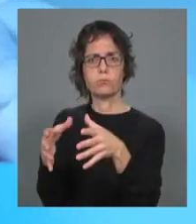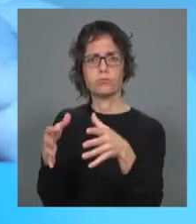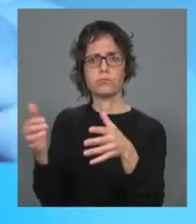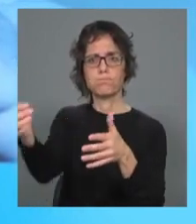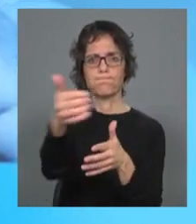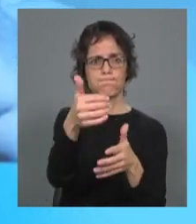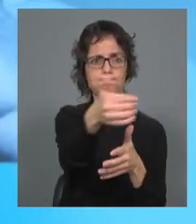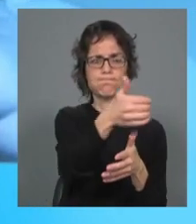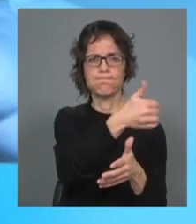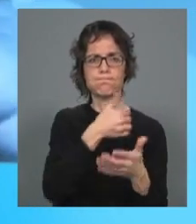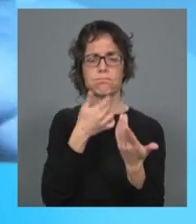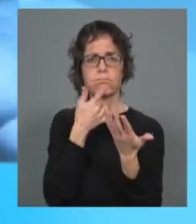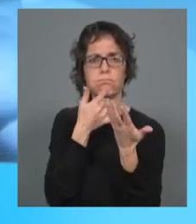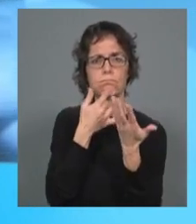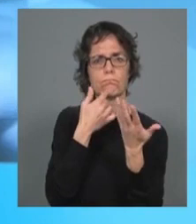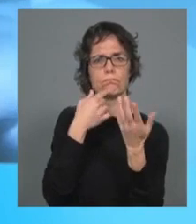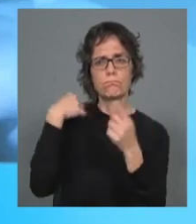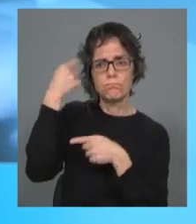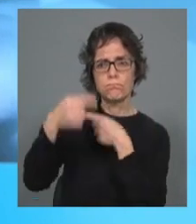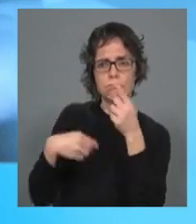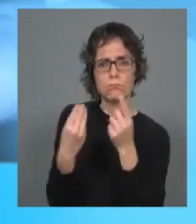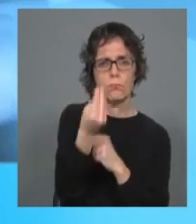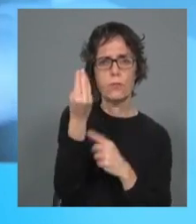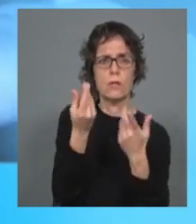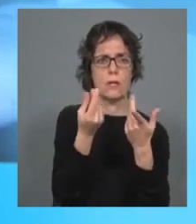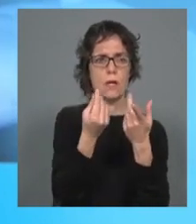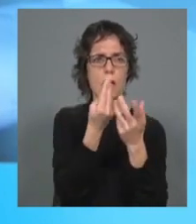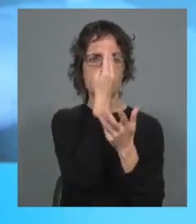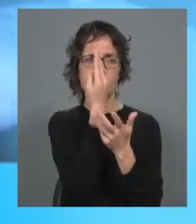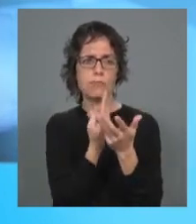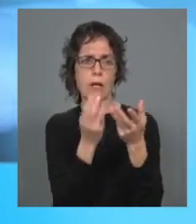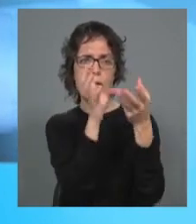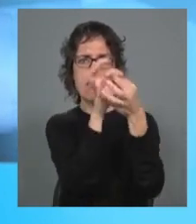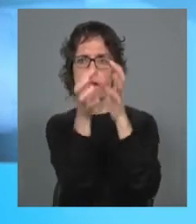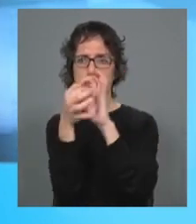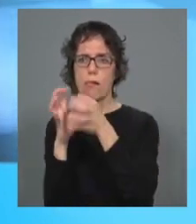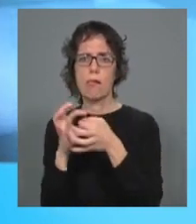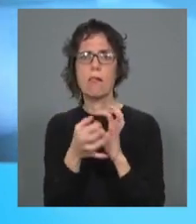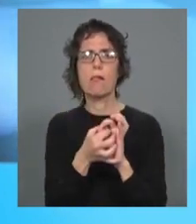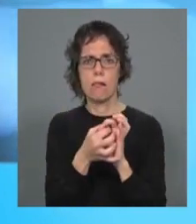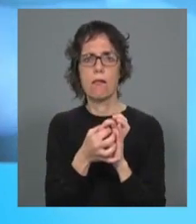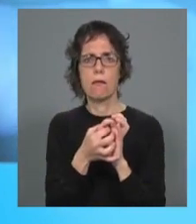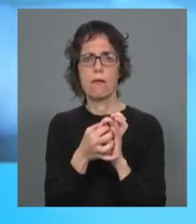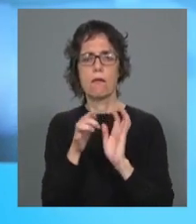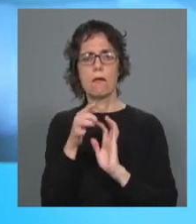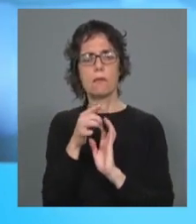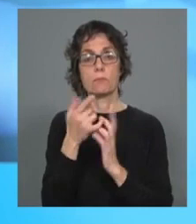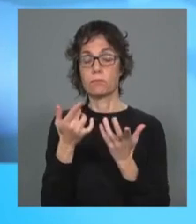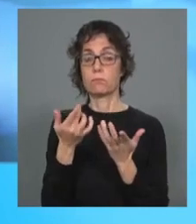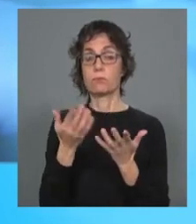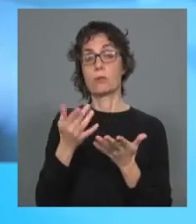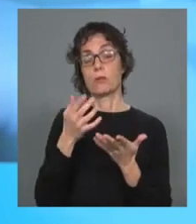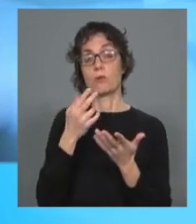do que lá existia, no restauro de peças. Ao fim e ao cabo, a visitar este museu